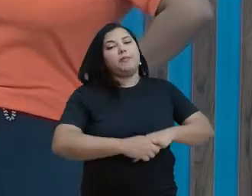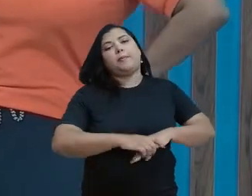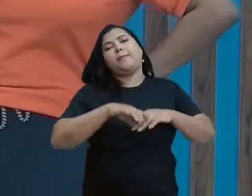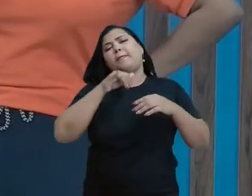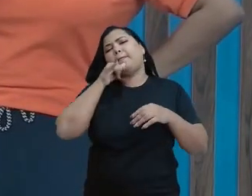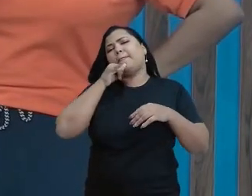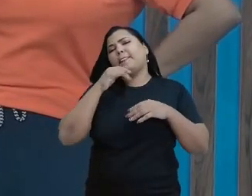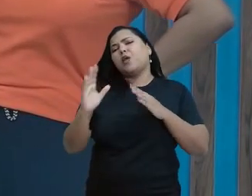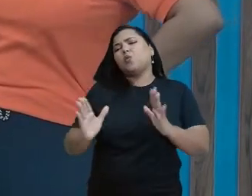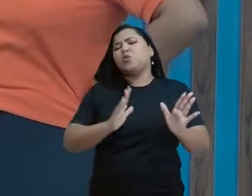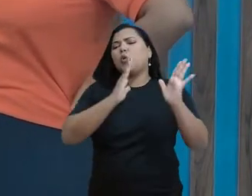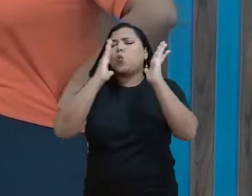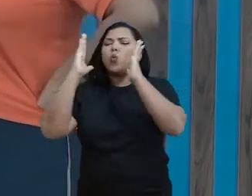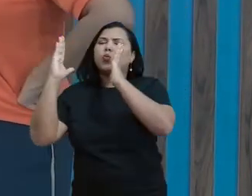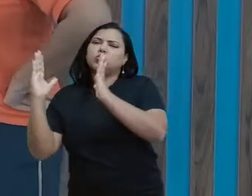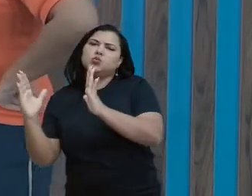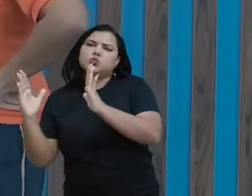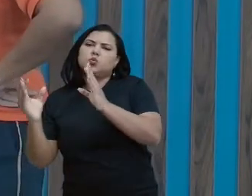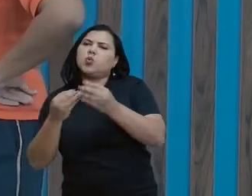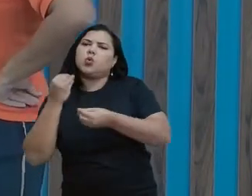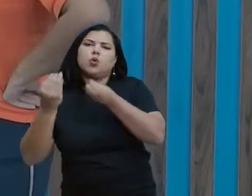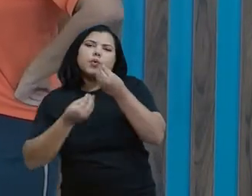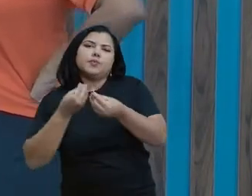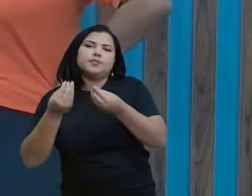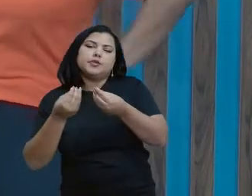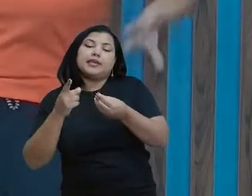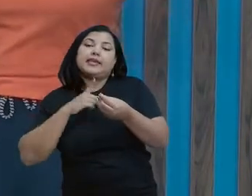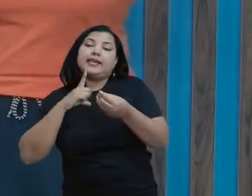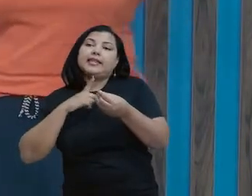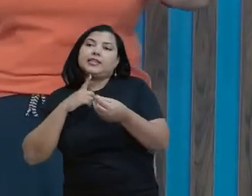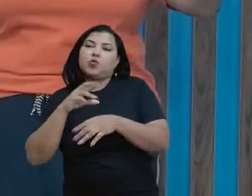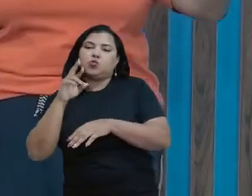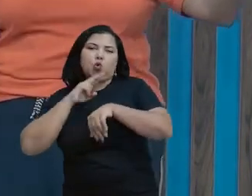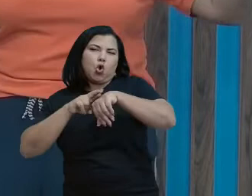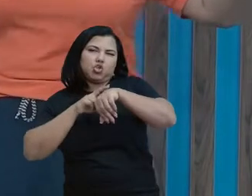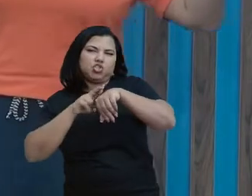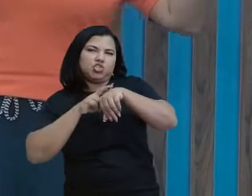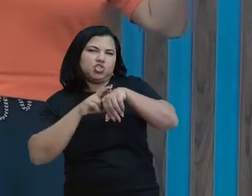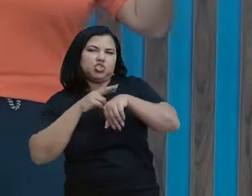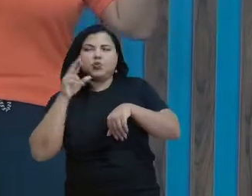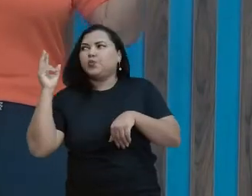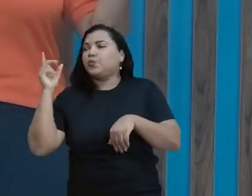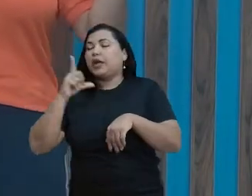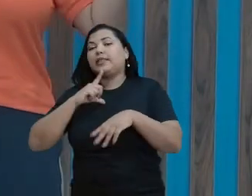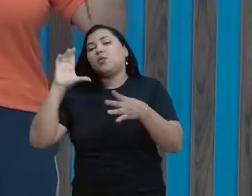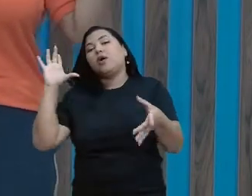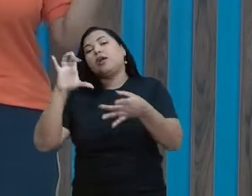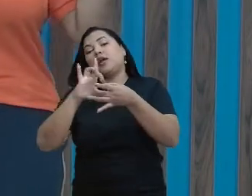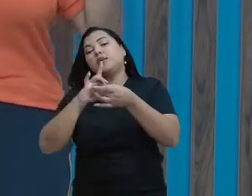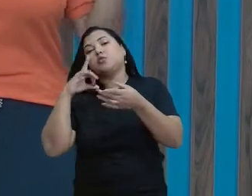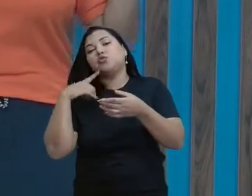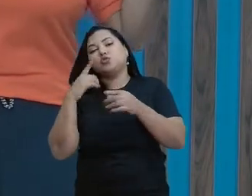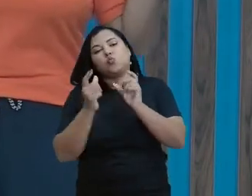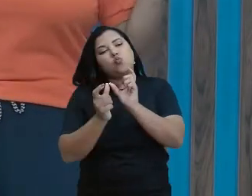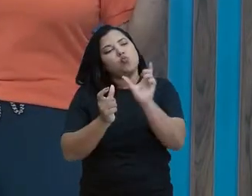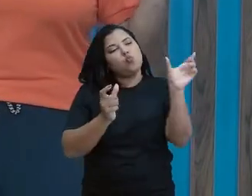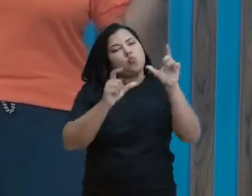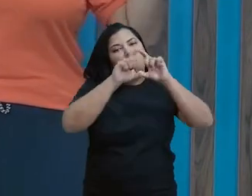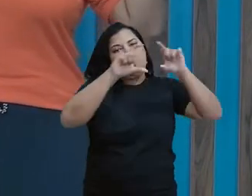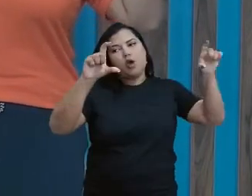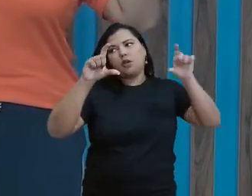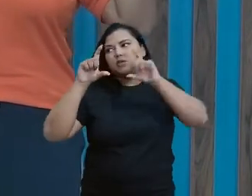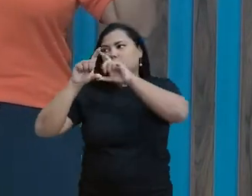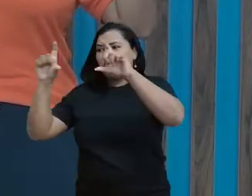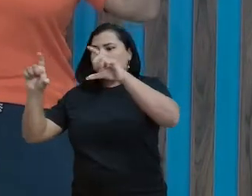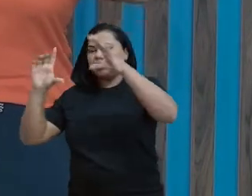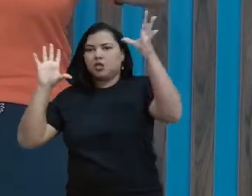conjunção integrante? Quando estabelece a ligação de uma oração Com outra, o que como conjunção integrante